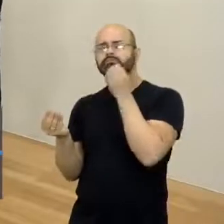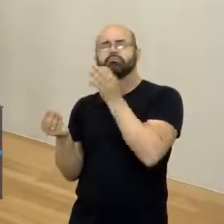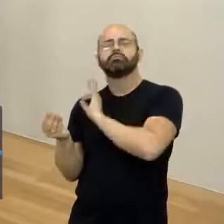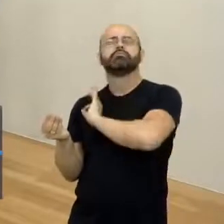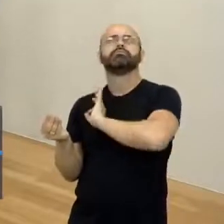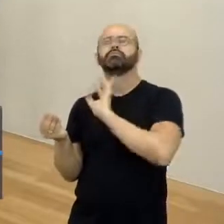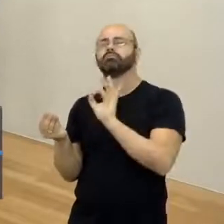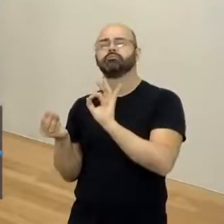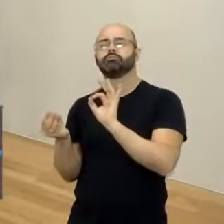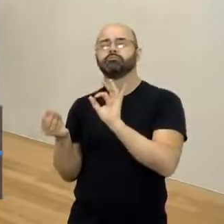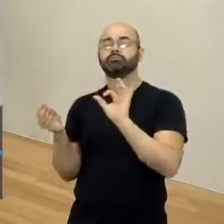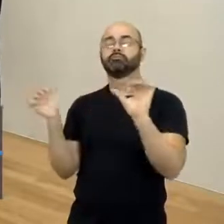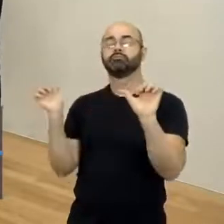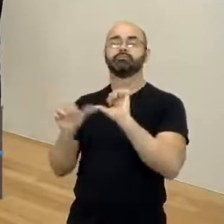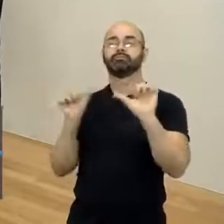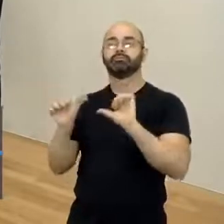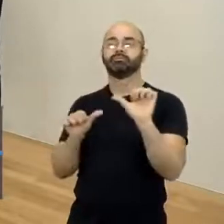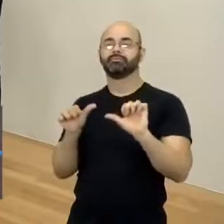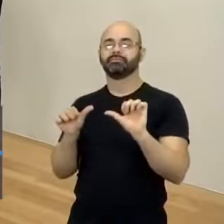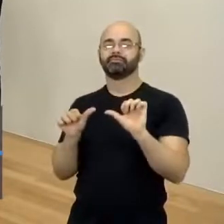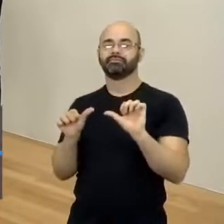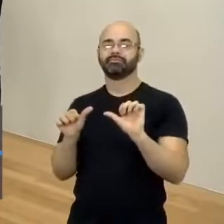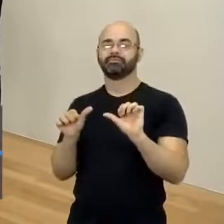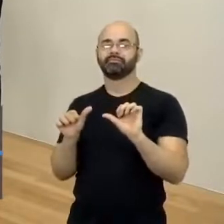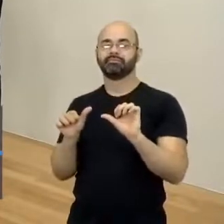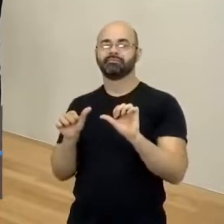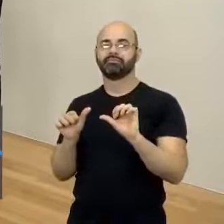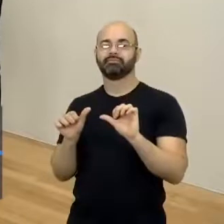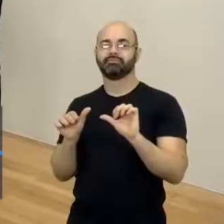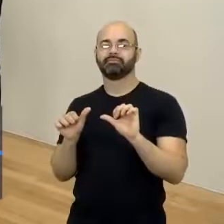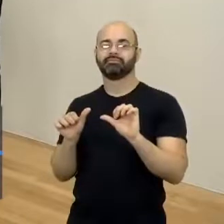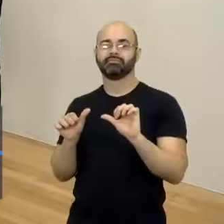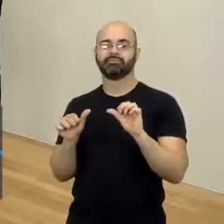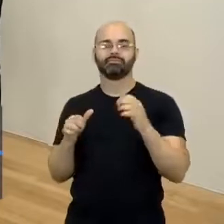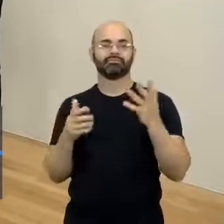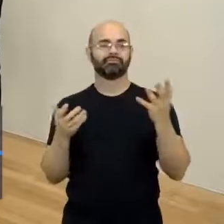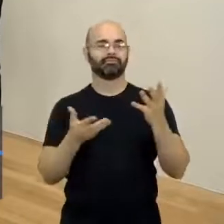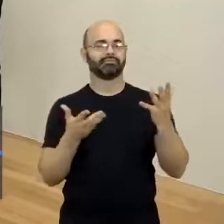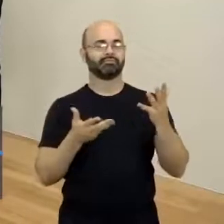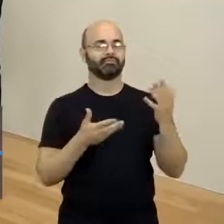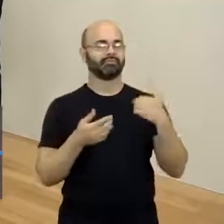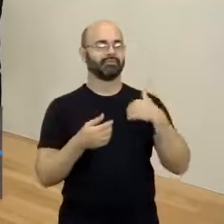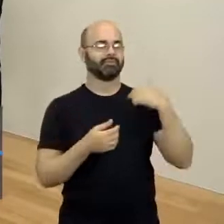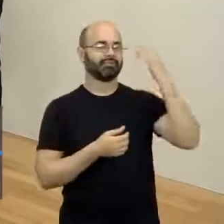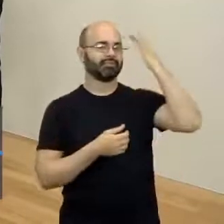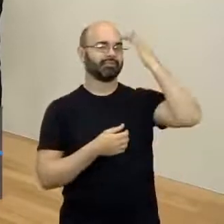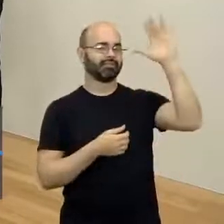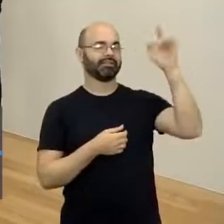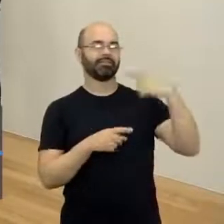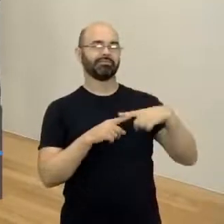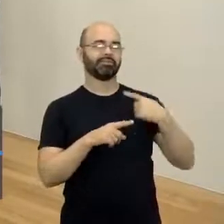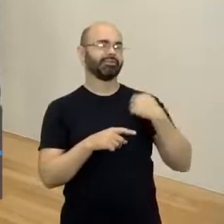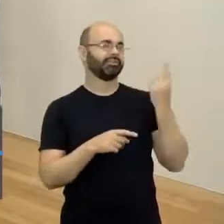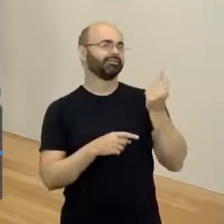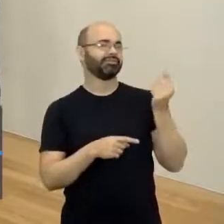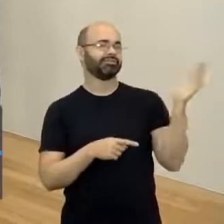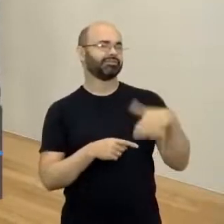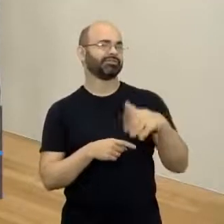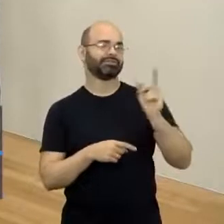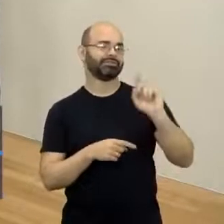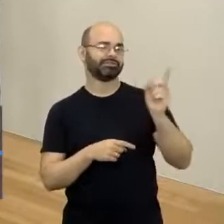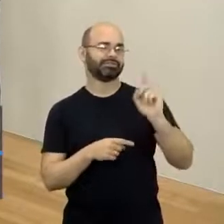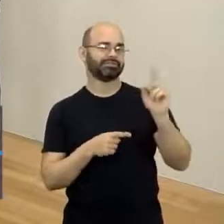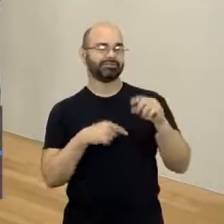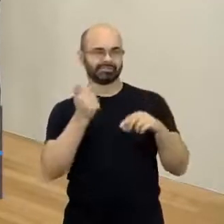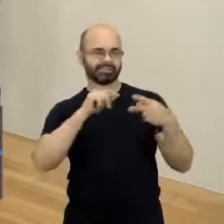É uma caneta Troca. Color. Ah, eu não sei, é porque eu não trouxe dinheiro. Você aceita